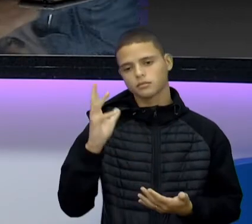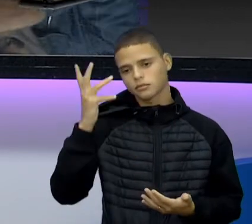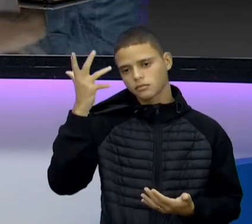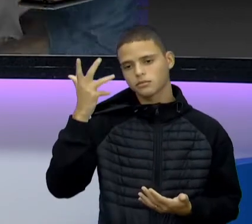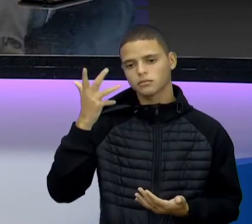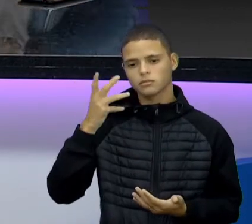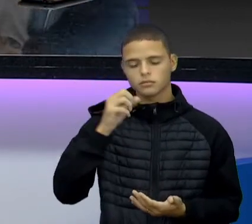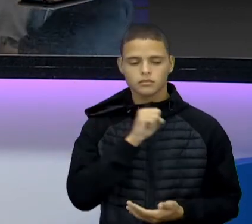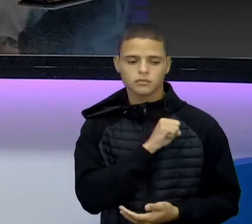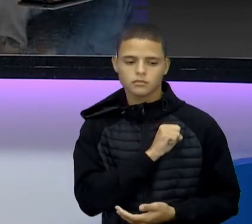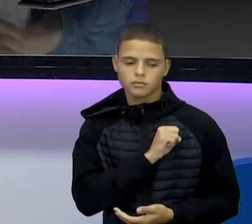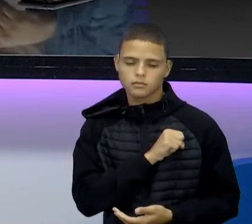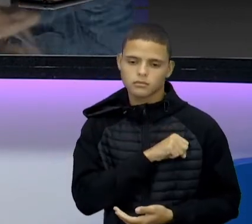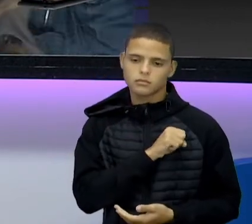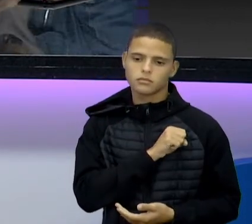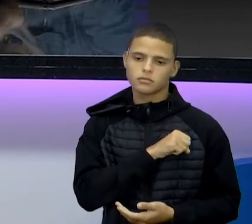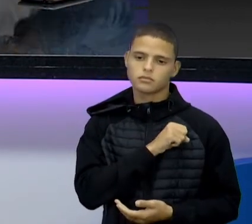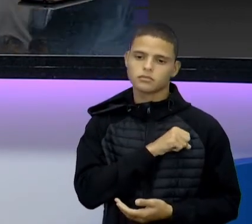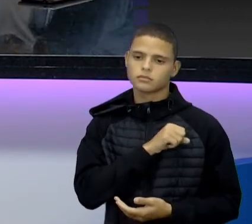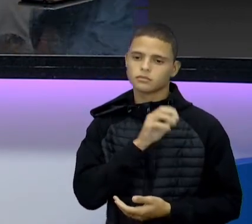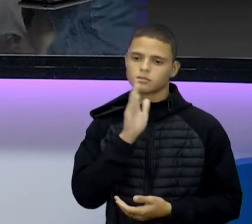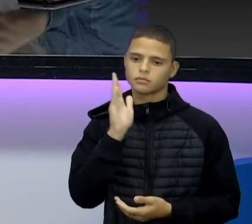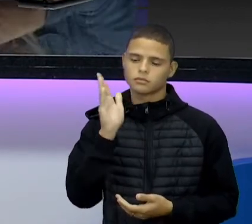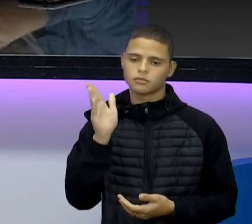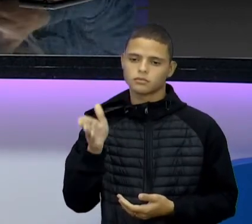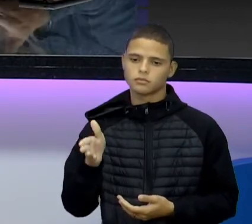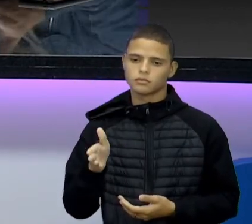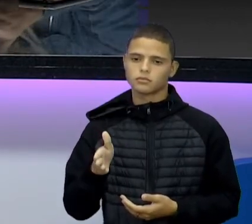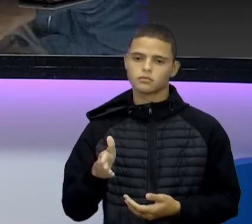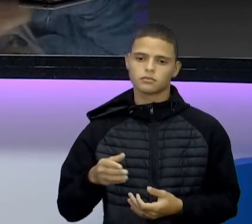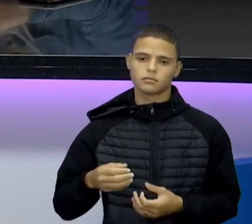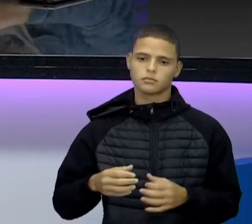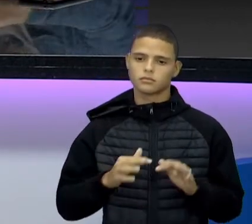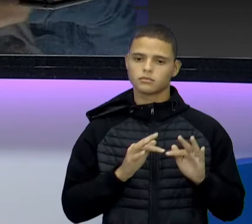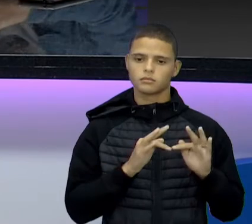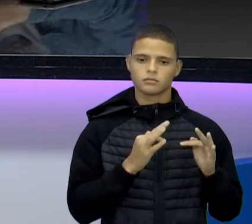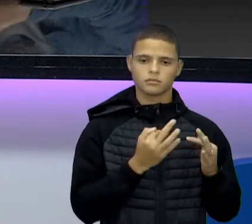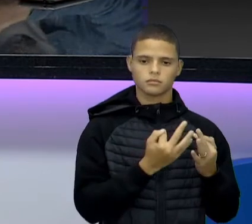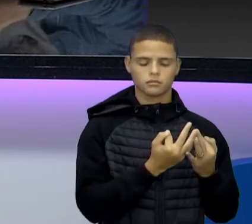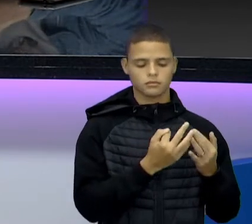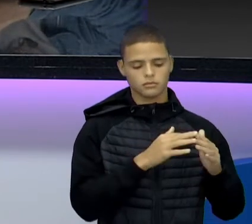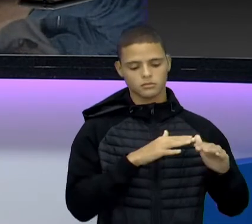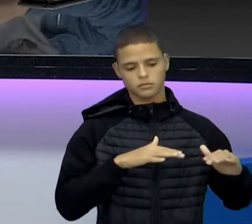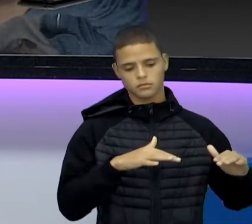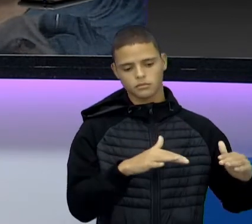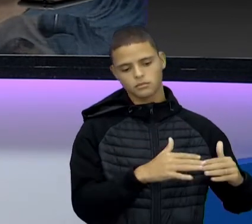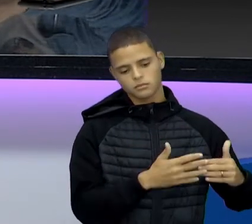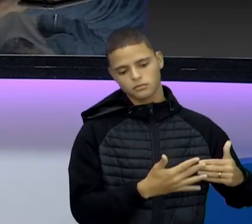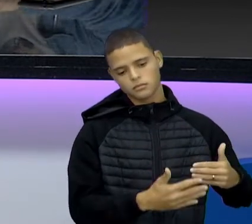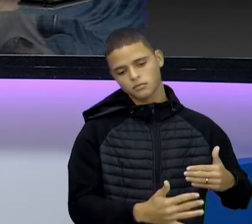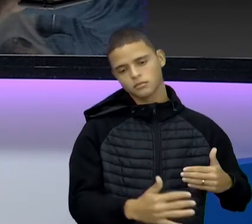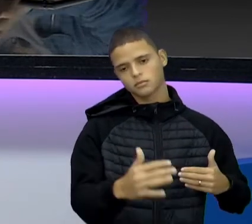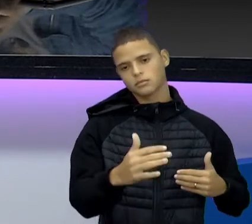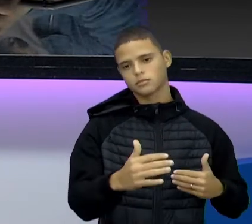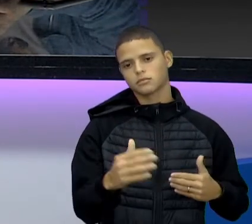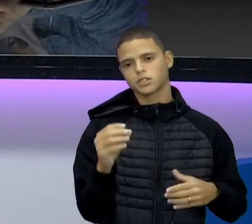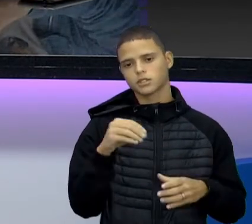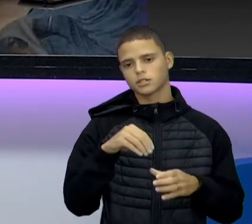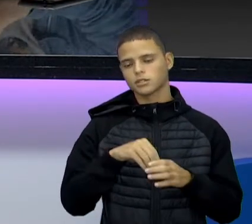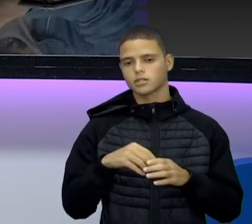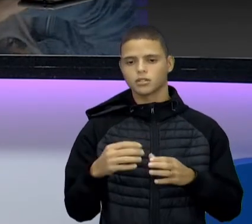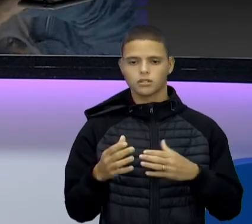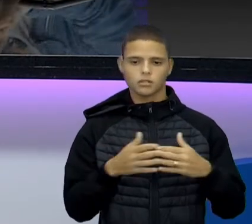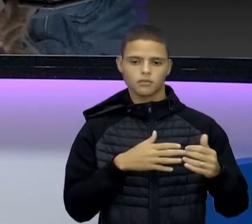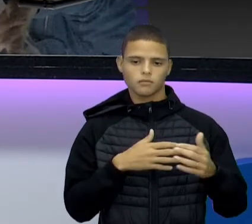nossa maldade já constituída às vezes até dentro do nosso núcleo familiar, pautado dentro de